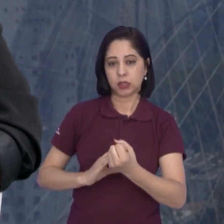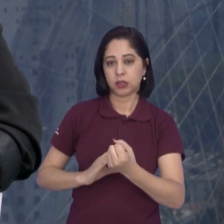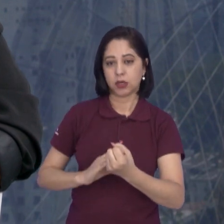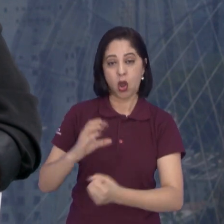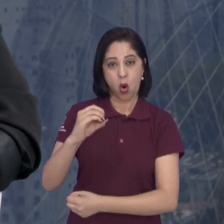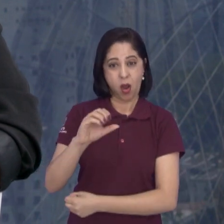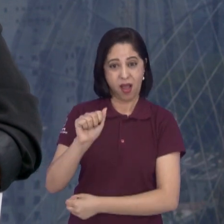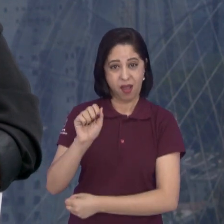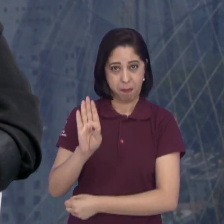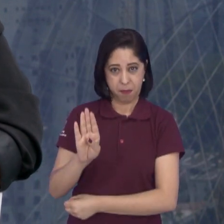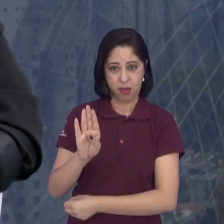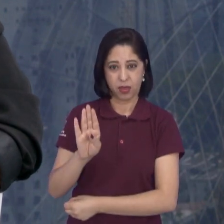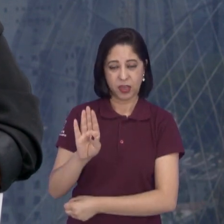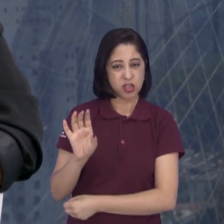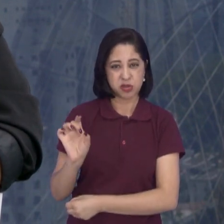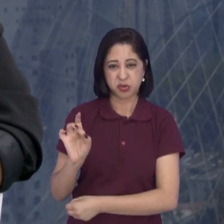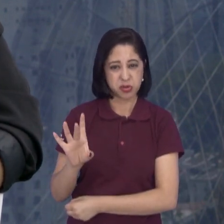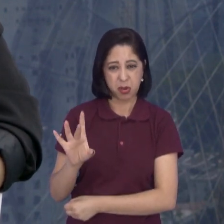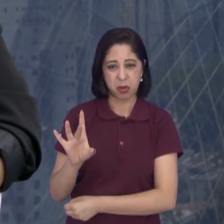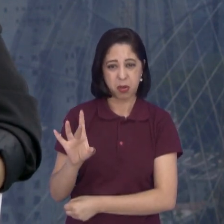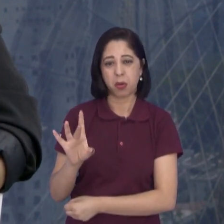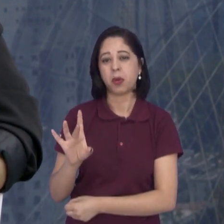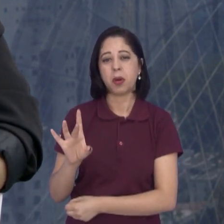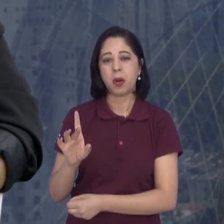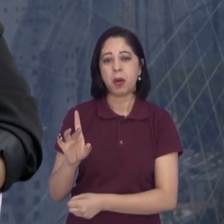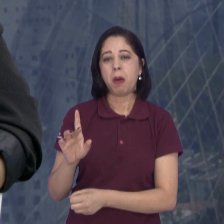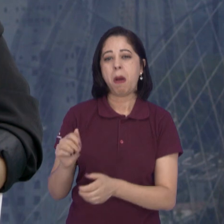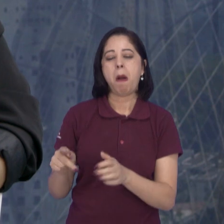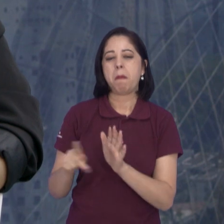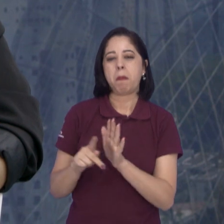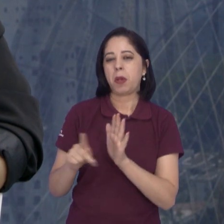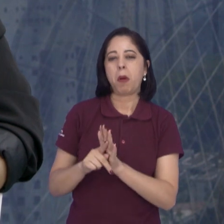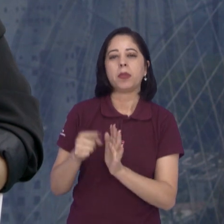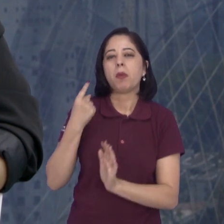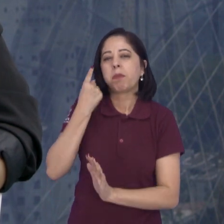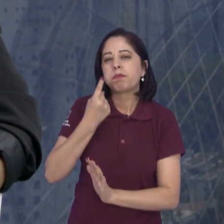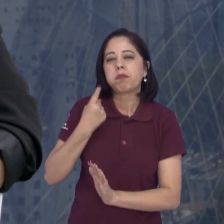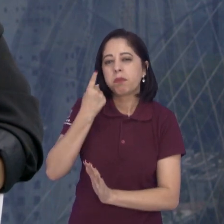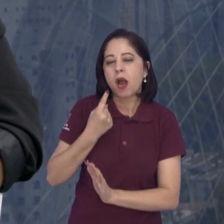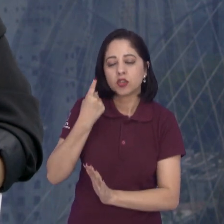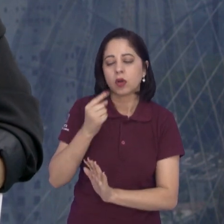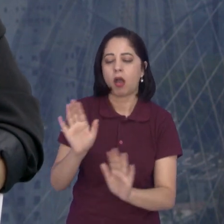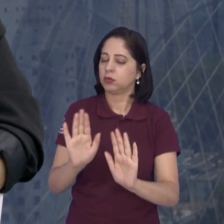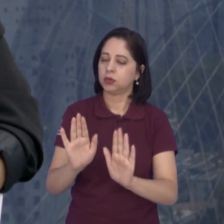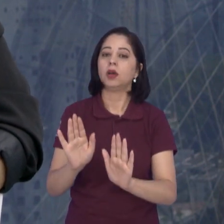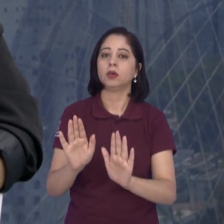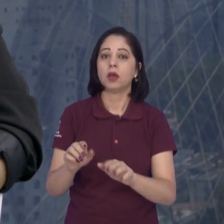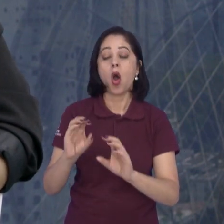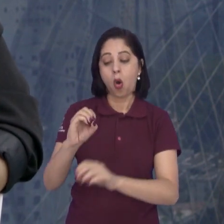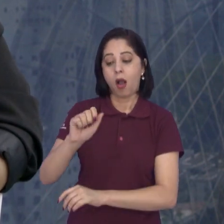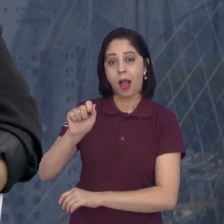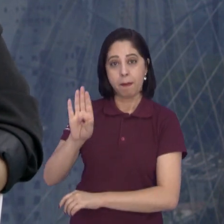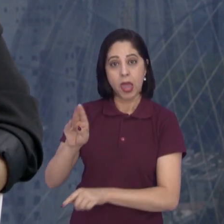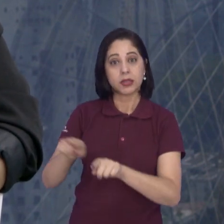presta tão somente a uma entidade de classe que se presta tão somente a cuidar dos advogados, mas também a